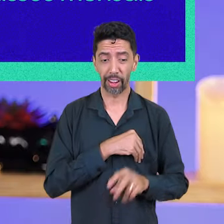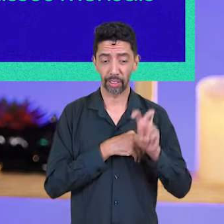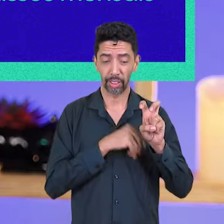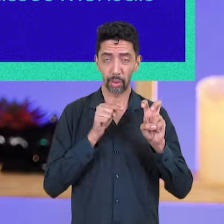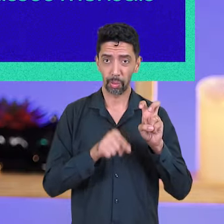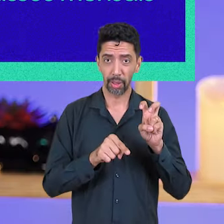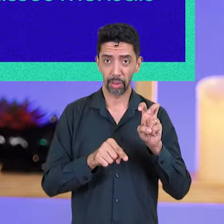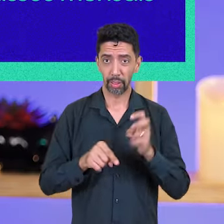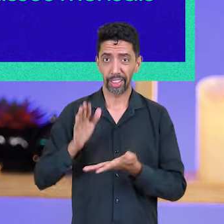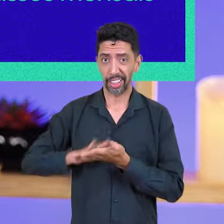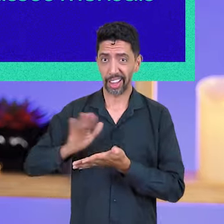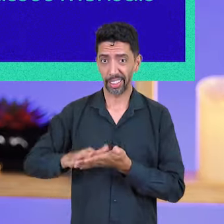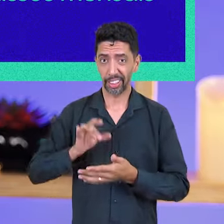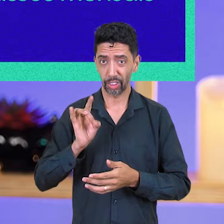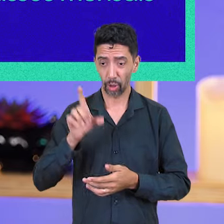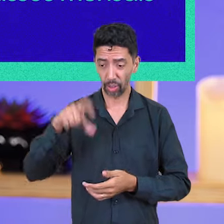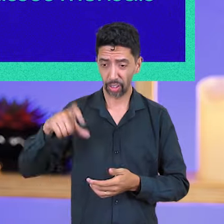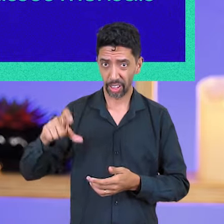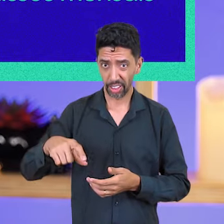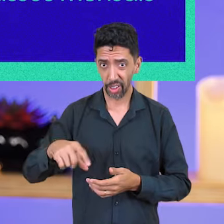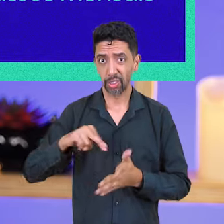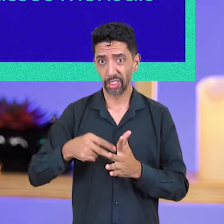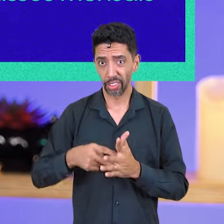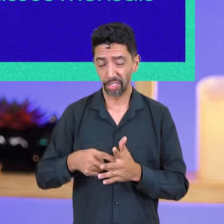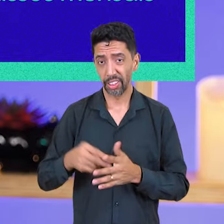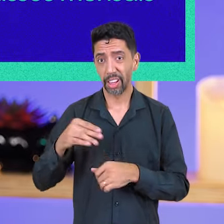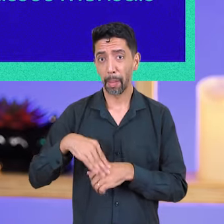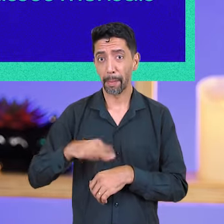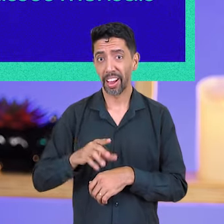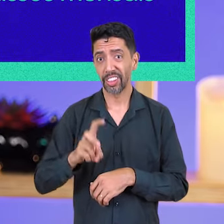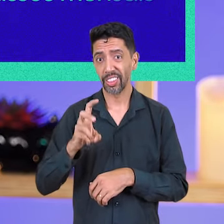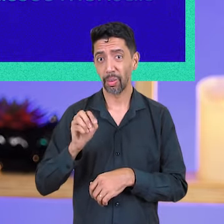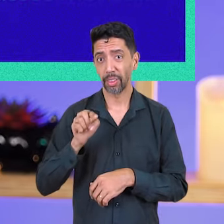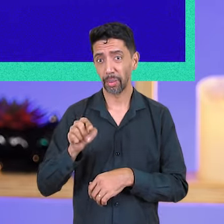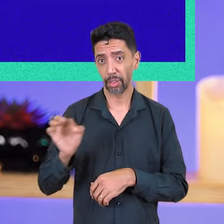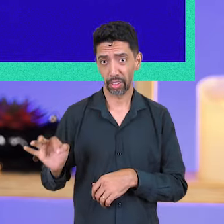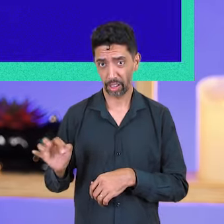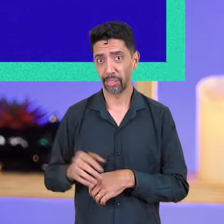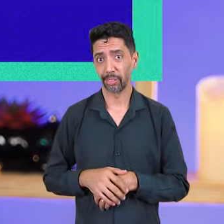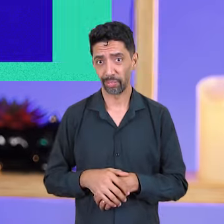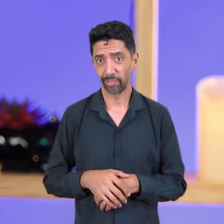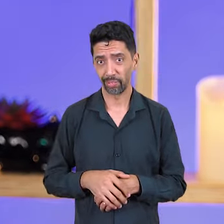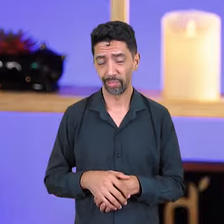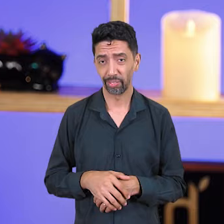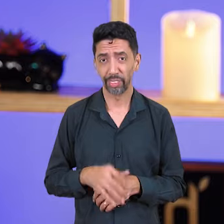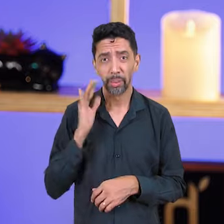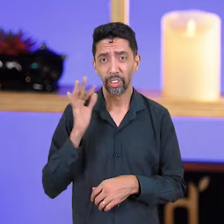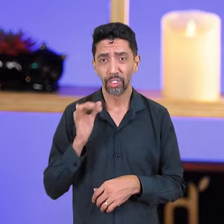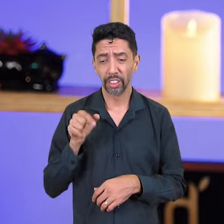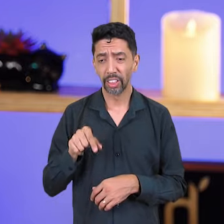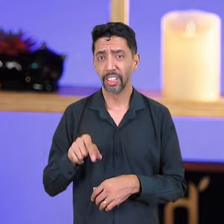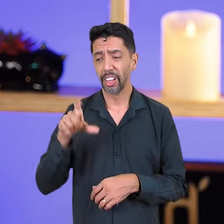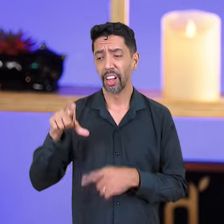situação praticamente de uma quebra futura. Por quê? Eu ganho 5, gasto 3 só de prestações. Como é que eu vivo